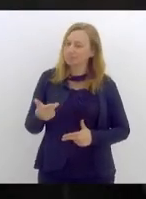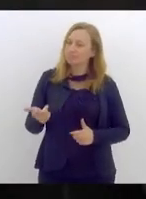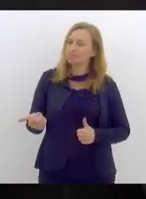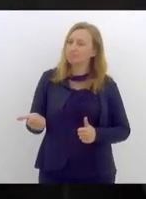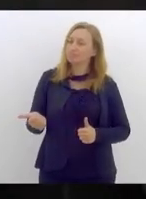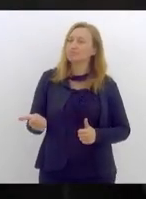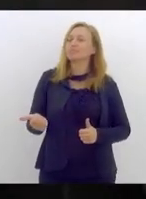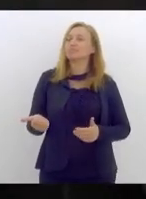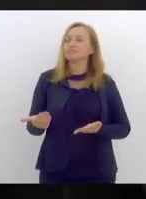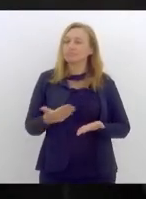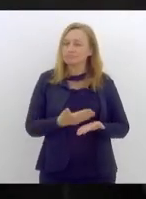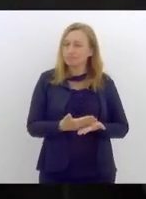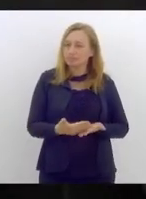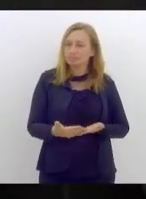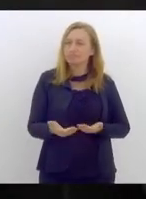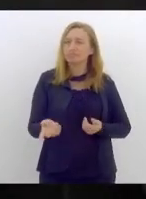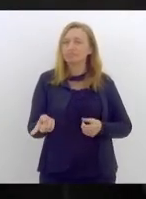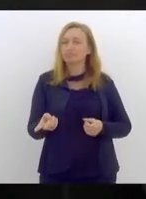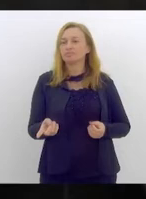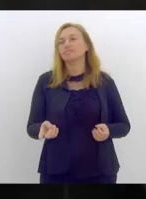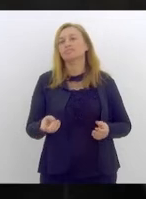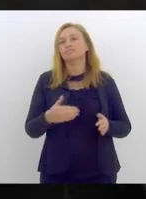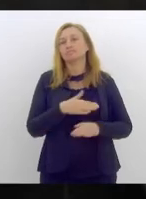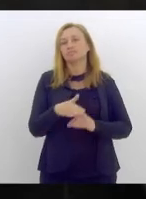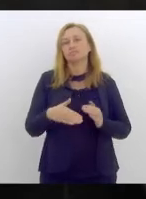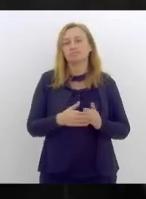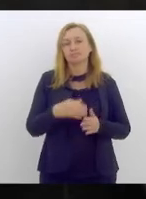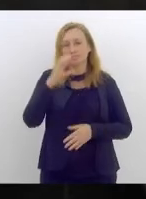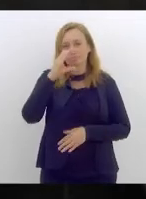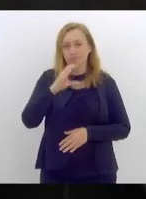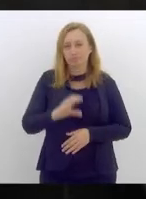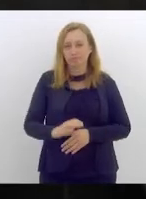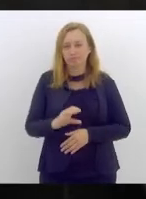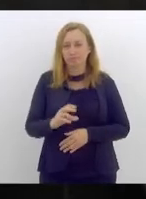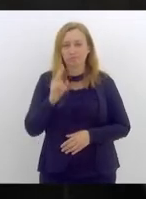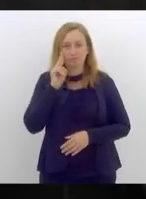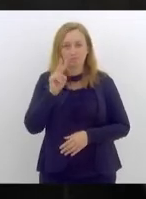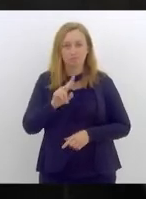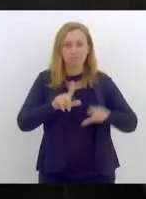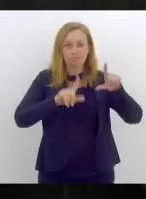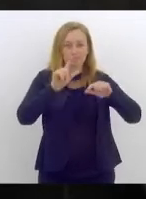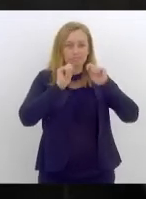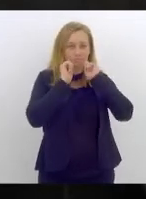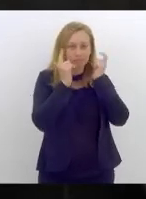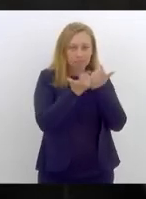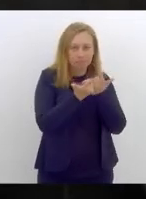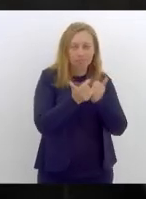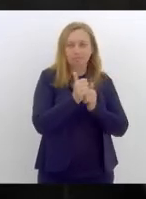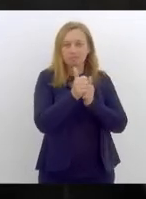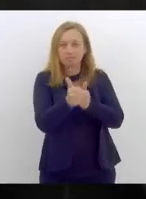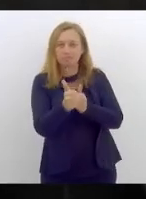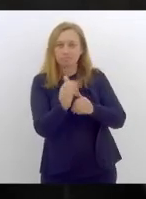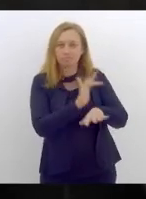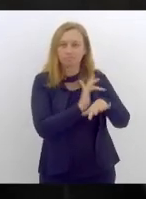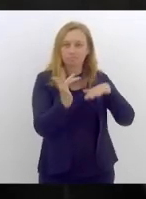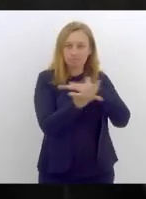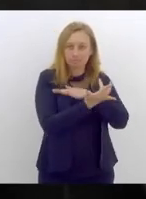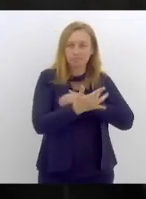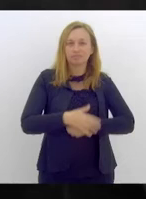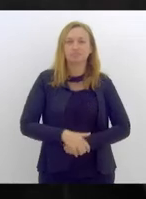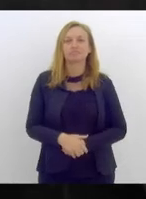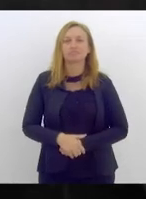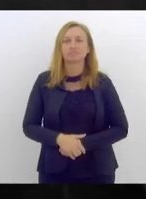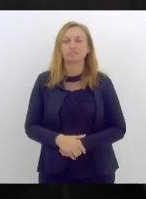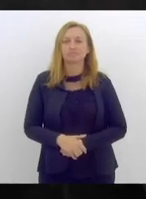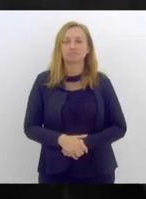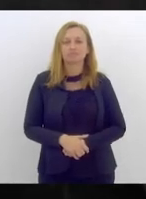do expediente Inicial cidadãos E cidadães que nos assistem pela TV alerj pelas